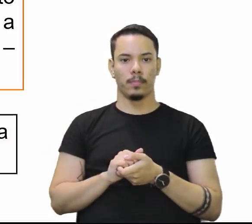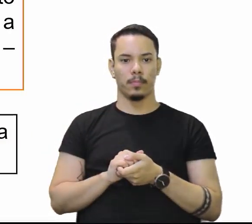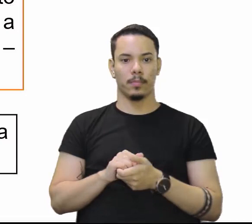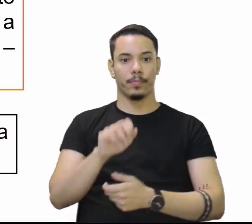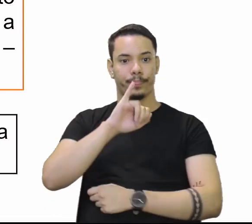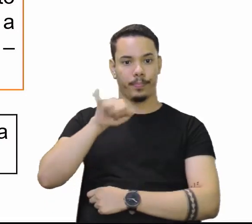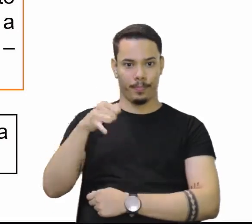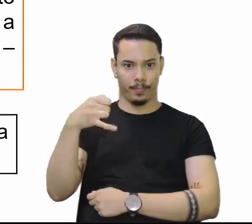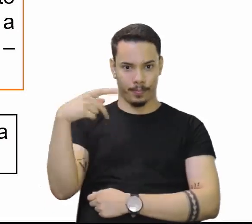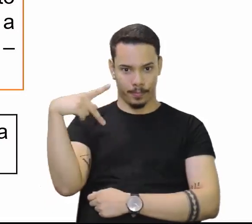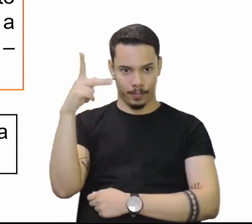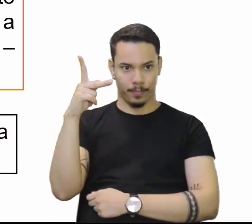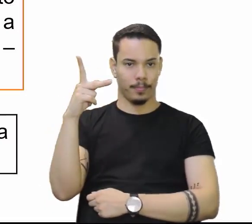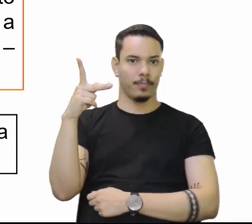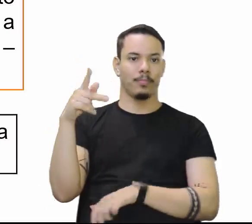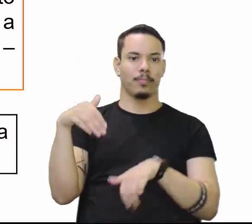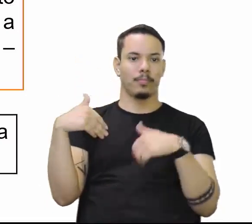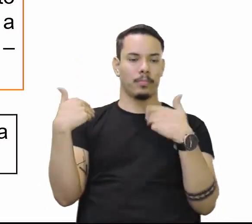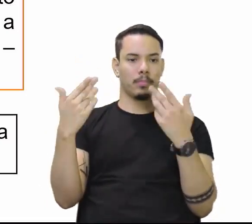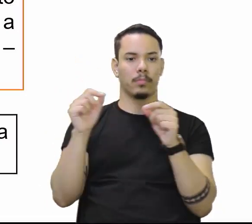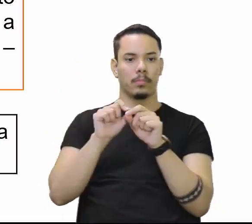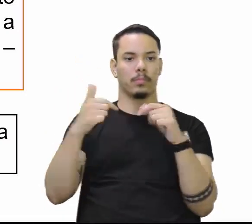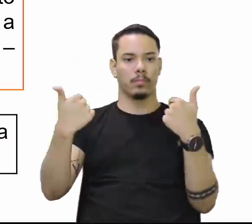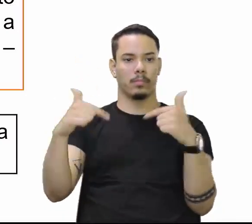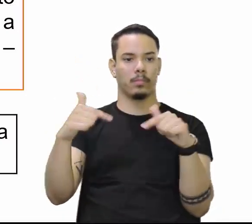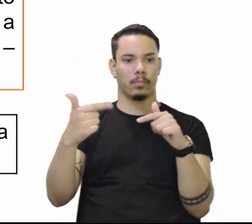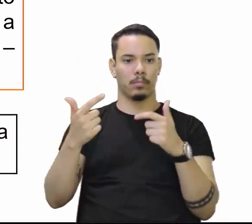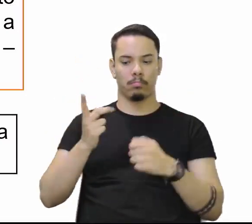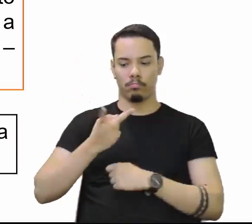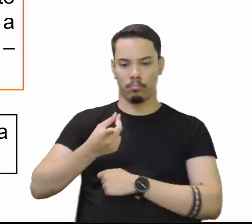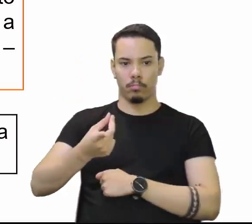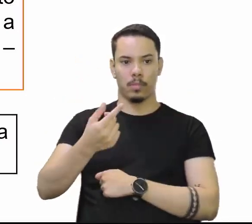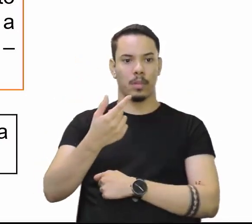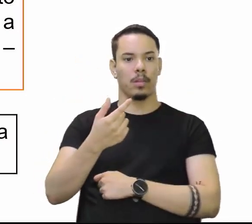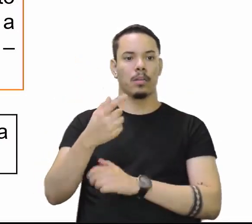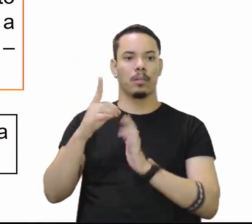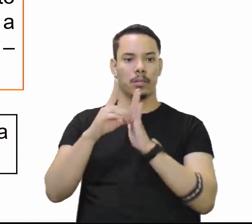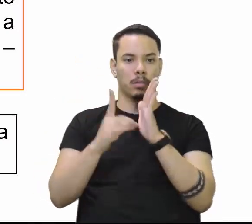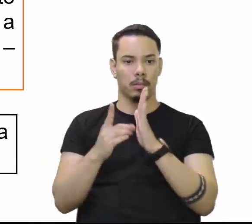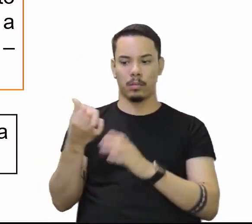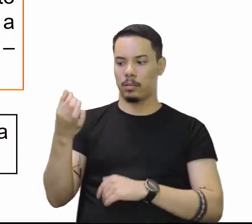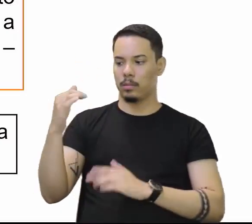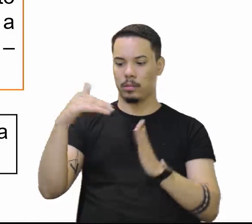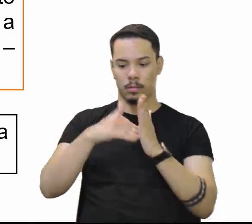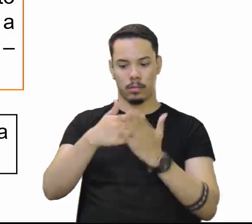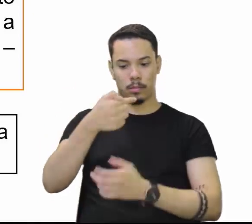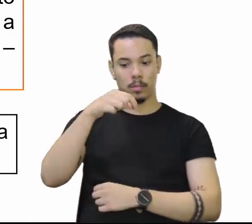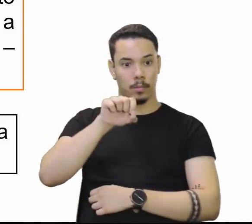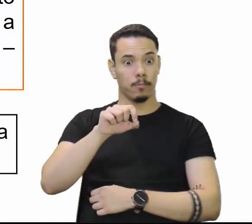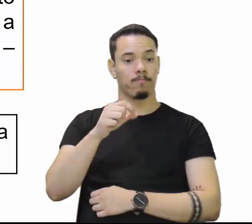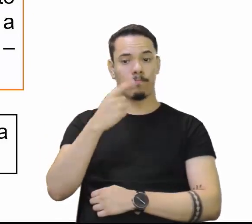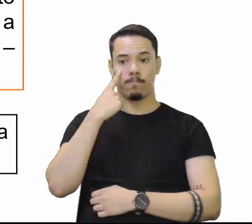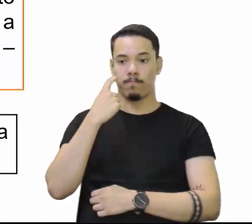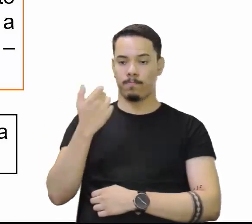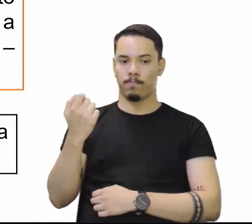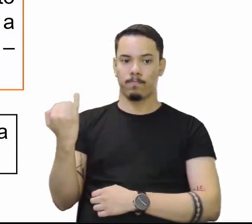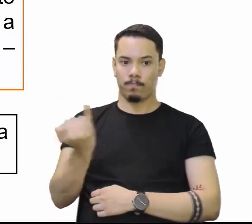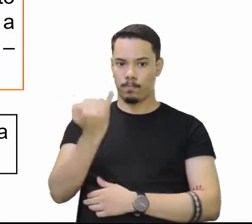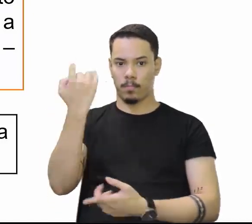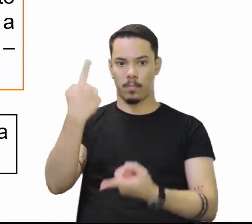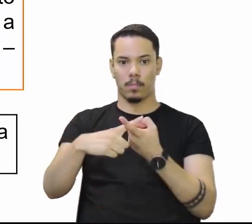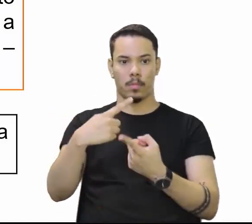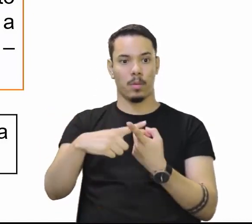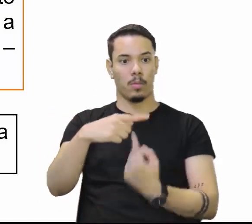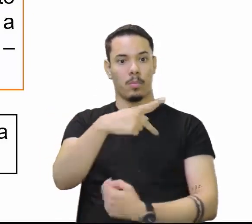Juscelino Kubitschek, aí, então, o trabalho de manutenção da década de 60 e 70 foi de grande importância. O